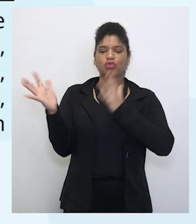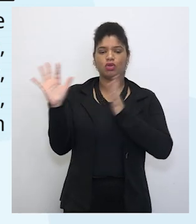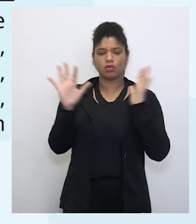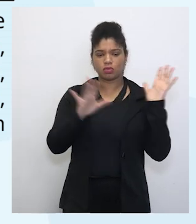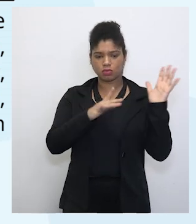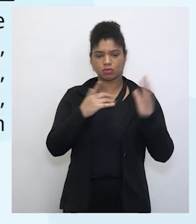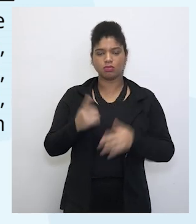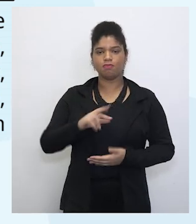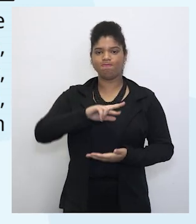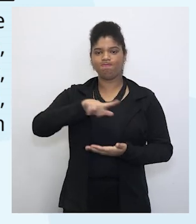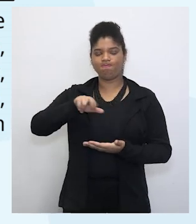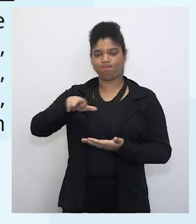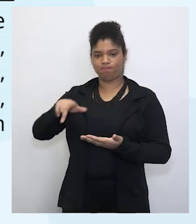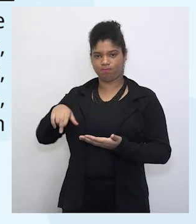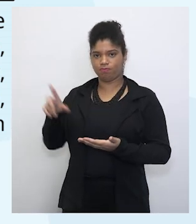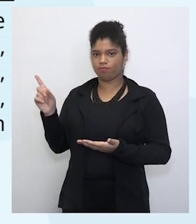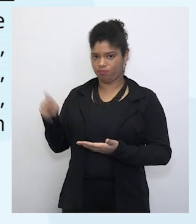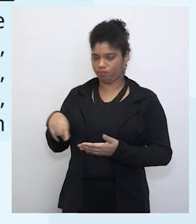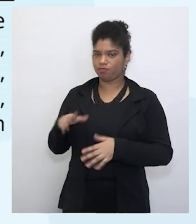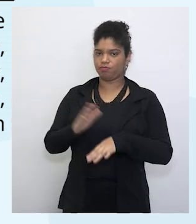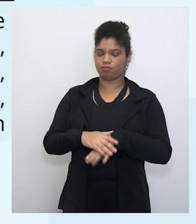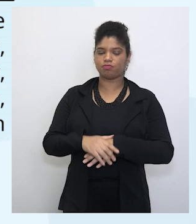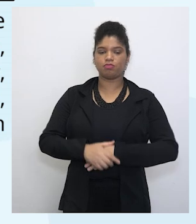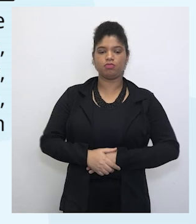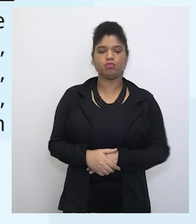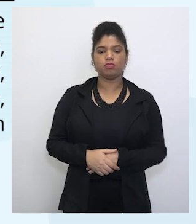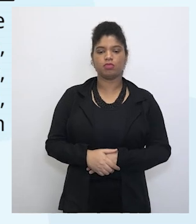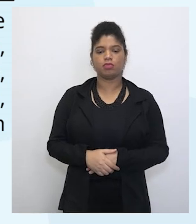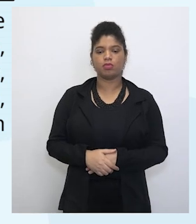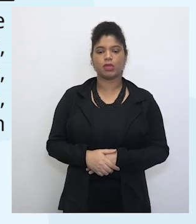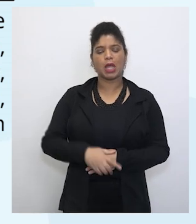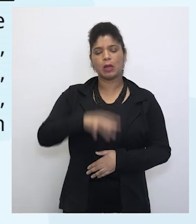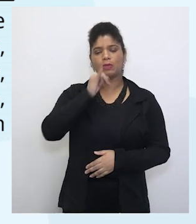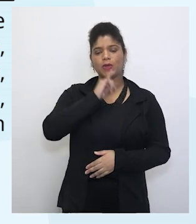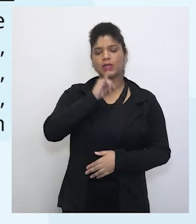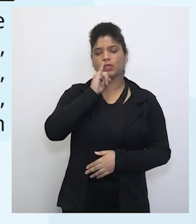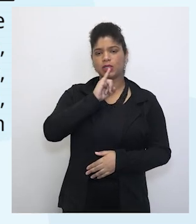formas diferentes, de muitas formas diferentes. Por exemplo,